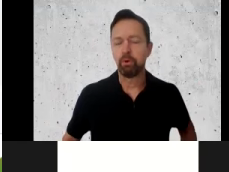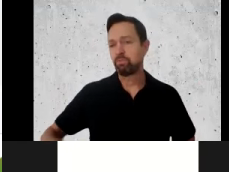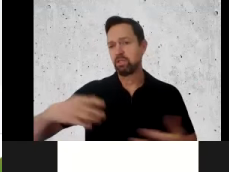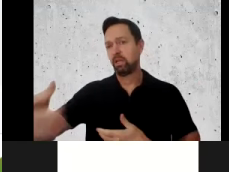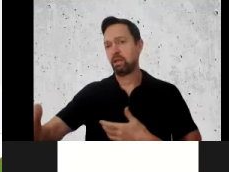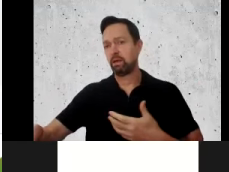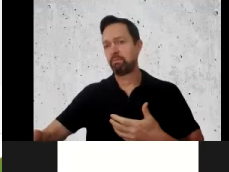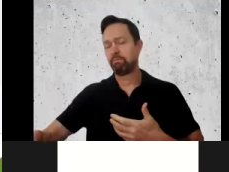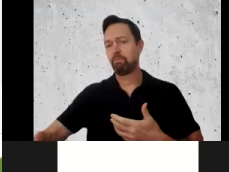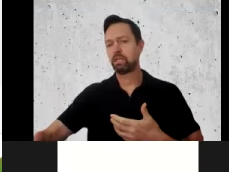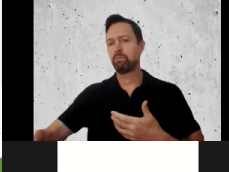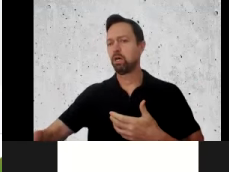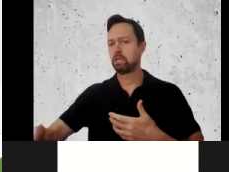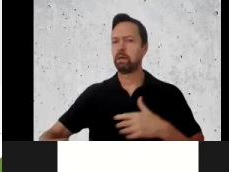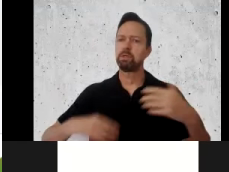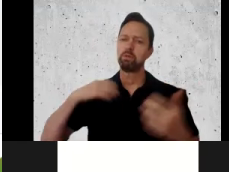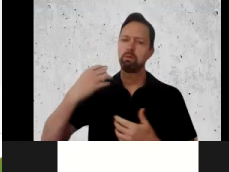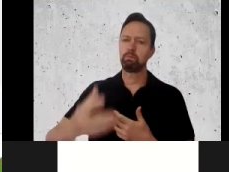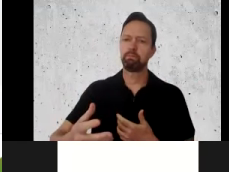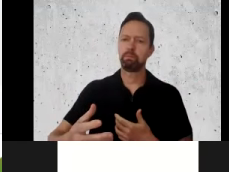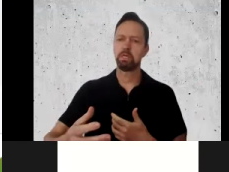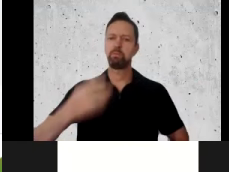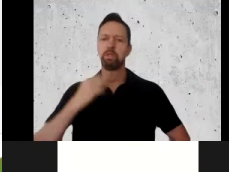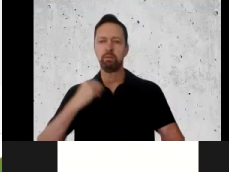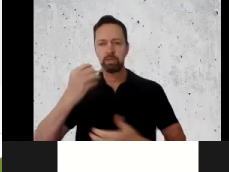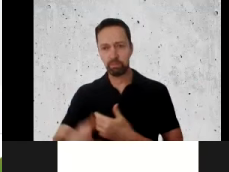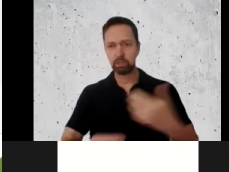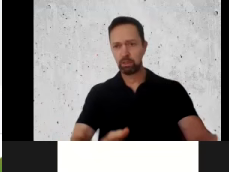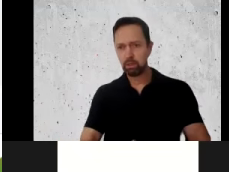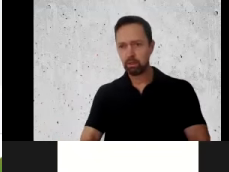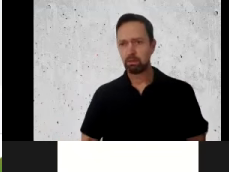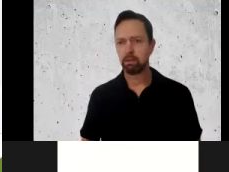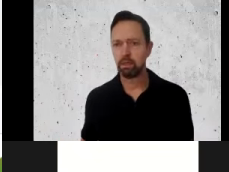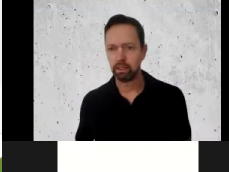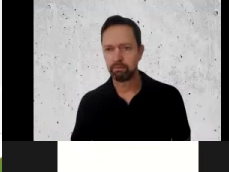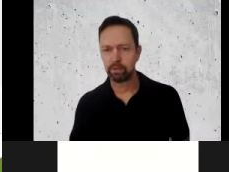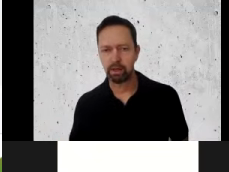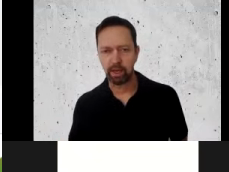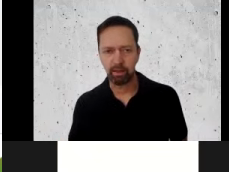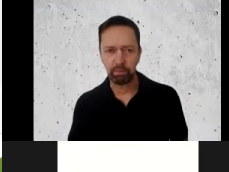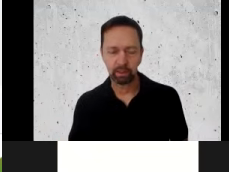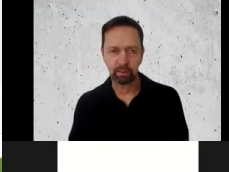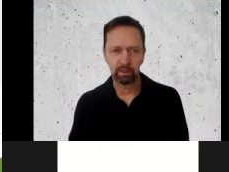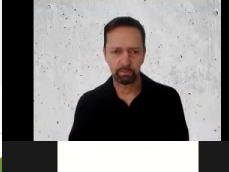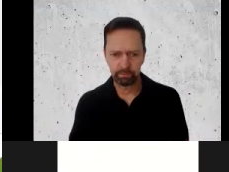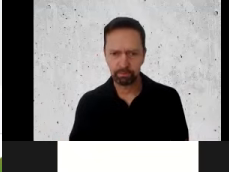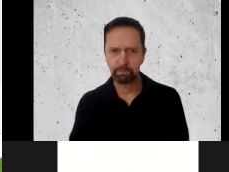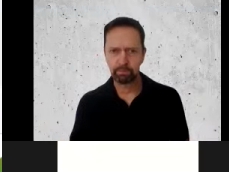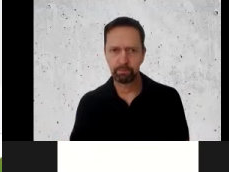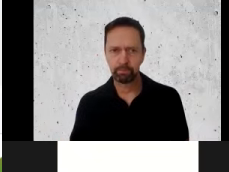E depois pode ter resposta, né? A pessoa pode responder, depois você pode dar uma réplica aqui.